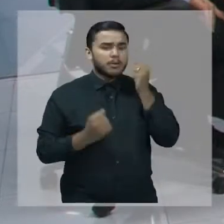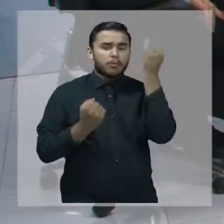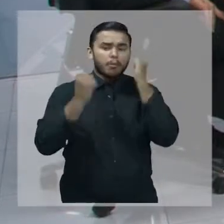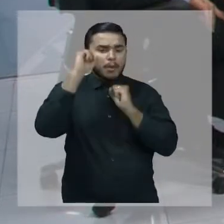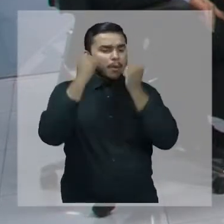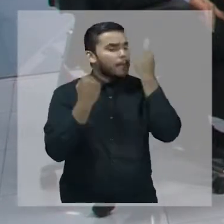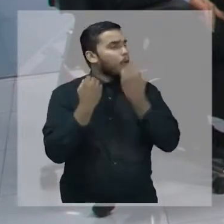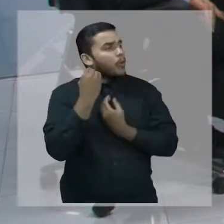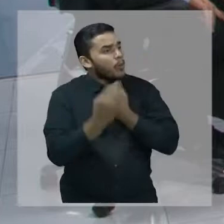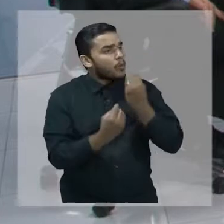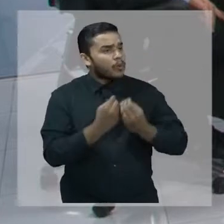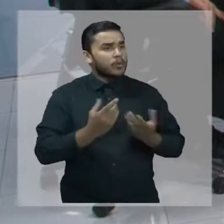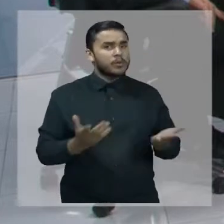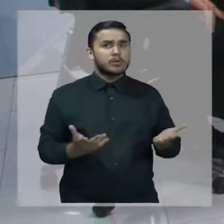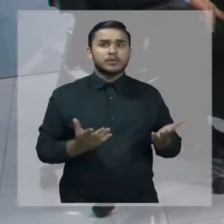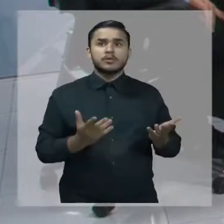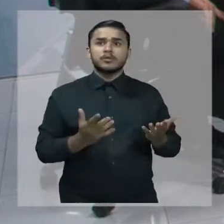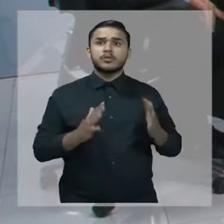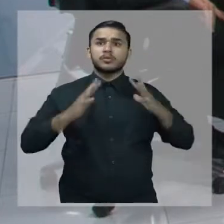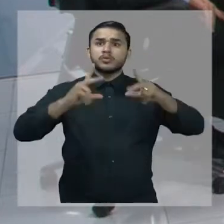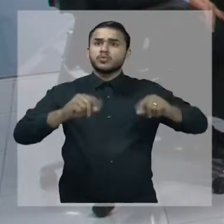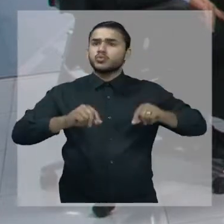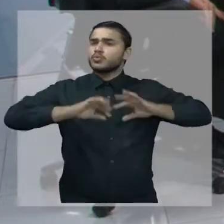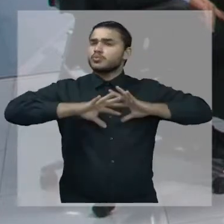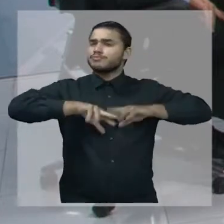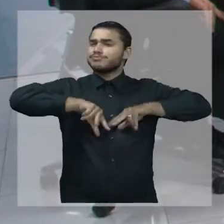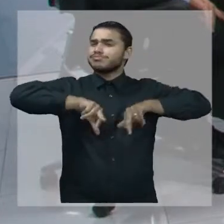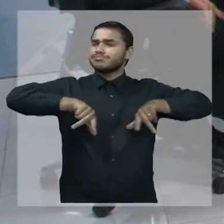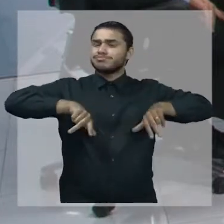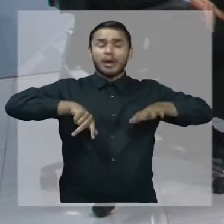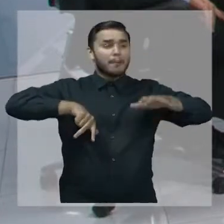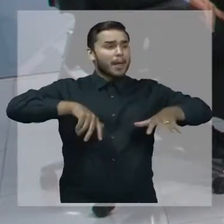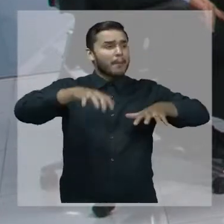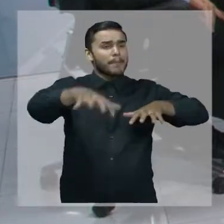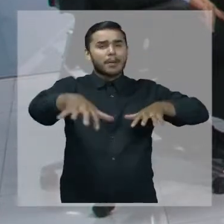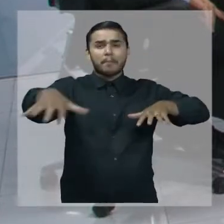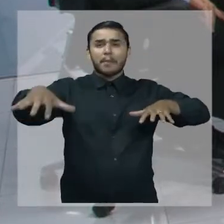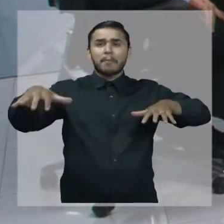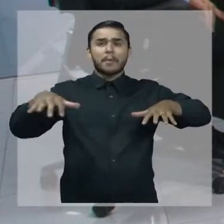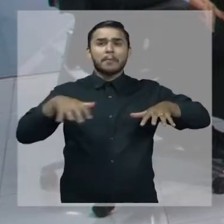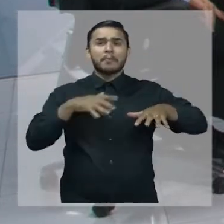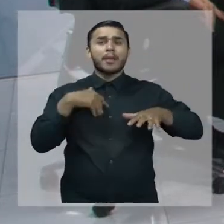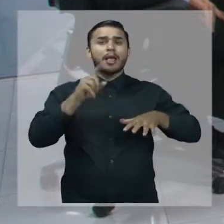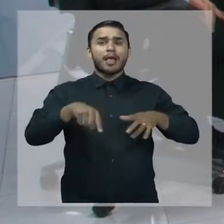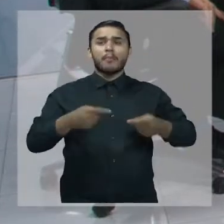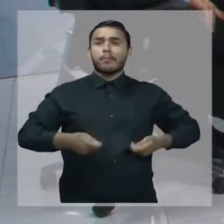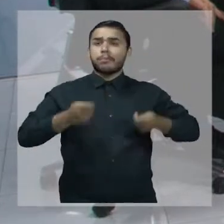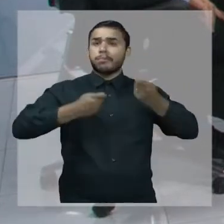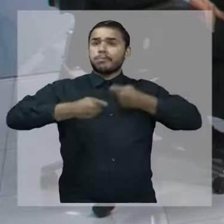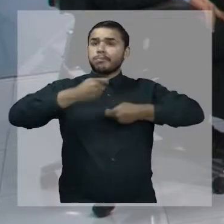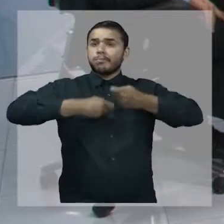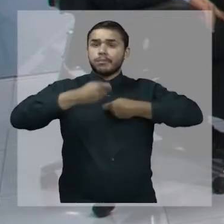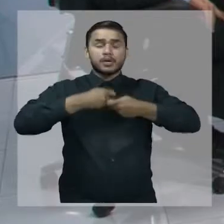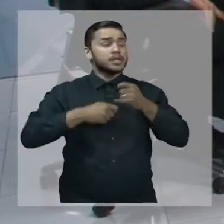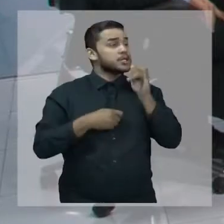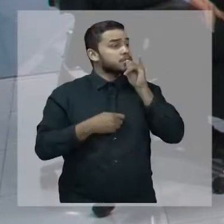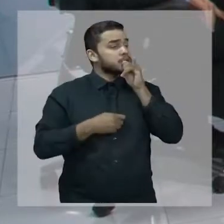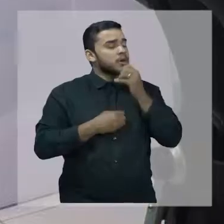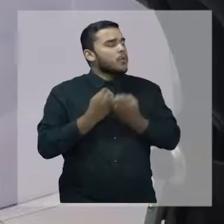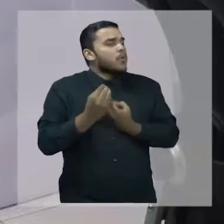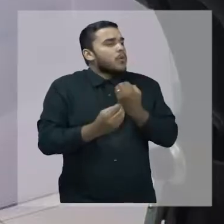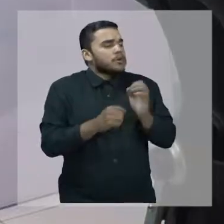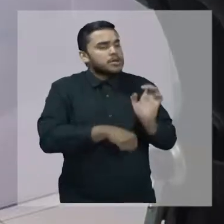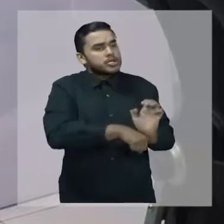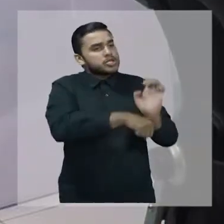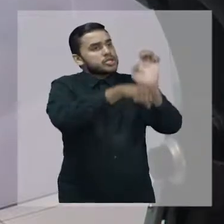vocação, digamos, industrial, ou a vocação agricultura, ou a vocação de qualquer um dos setores da economia dos estados, para saber qual